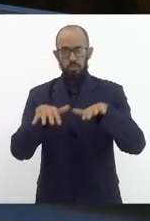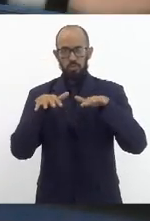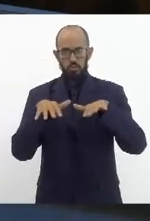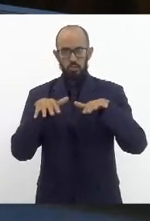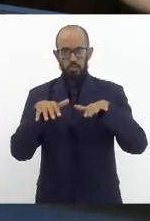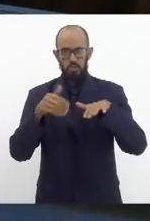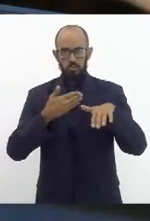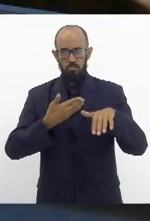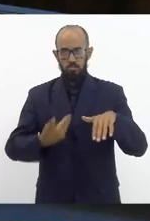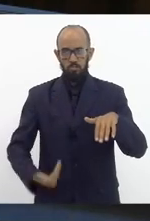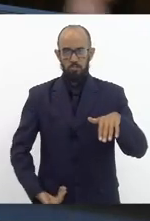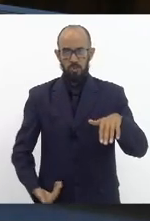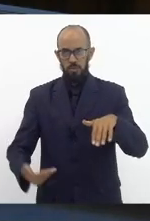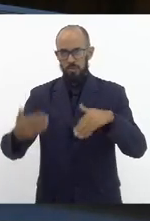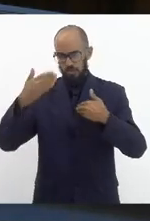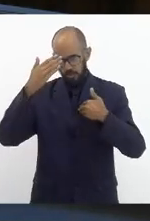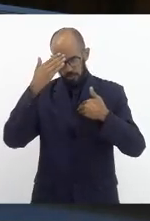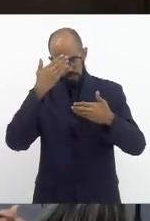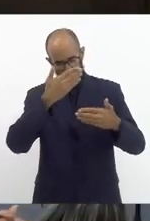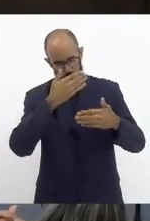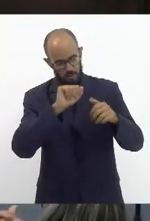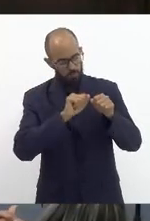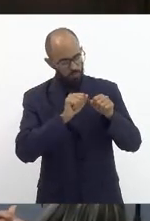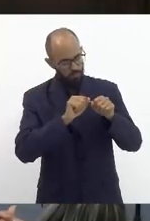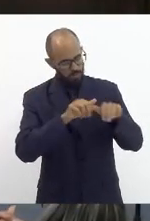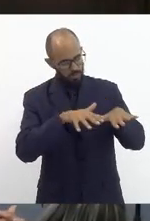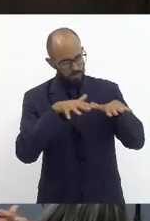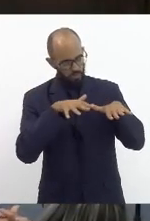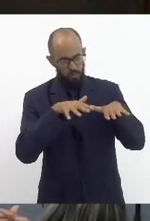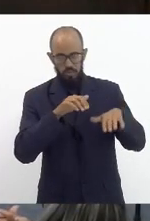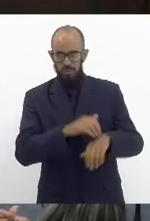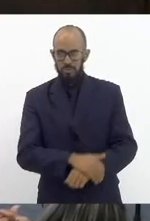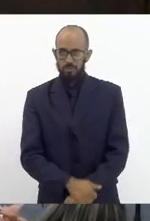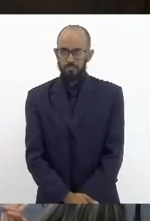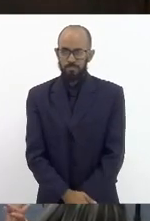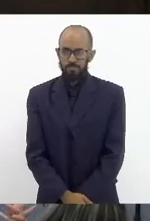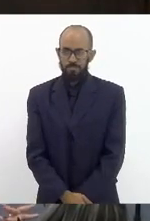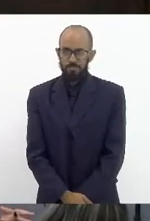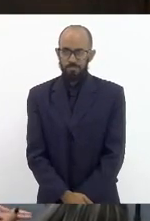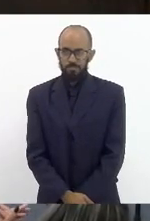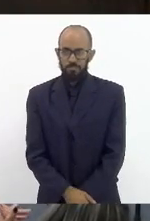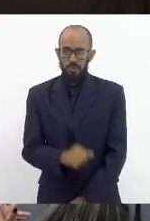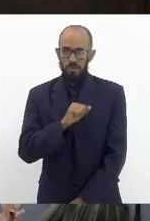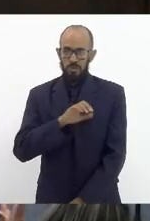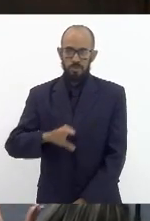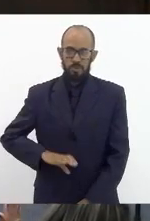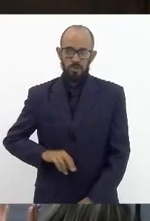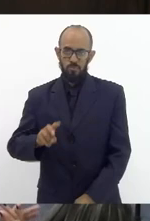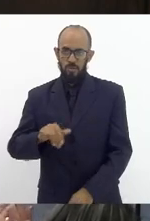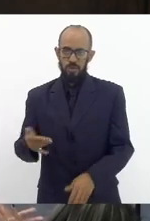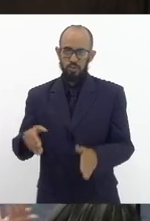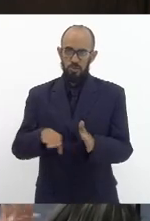E te agradecer, meu irmão, pela realização dessa audiência. Queria, o deputado André Siciliano está vindo aí daqui a pouco. Queria agradecer